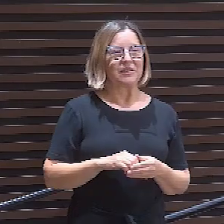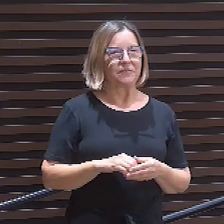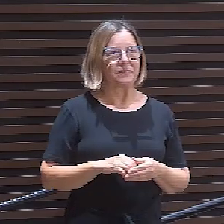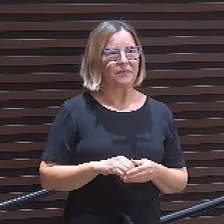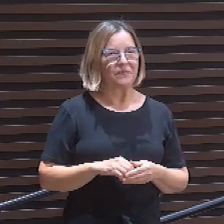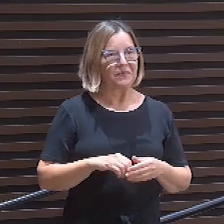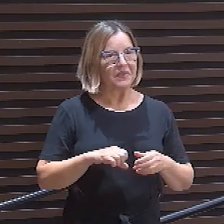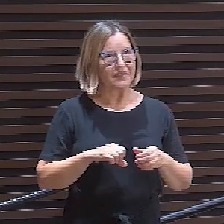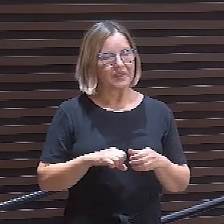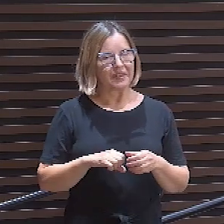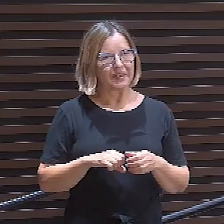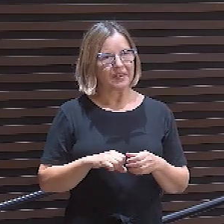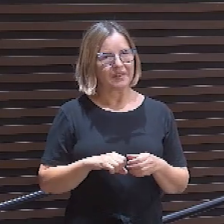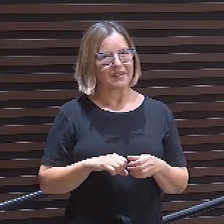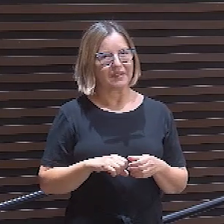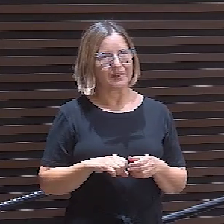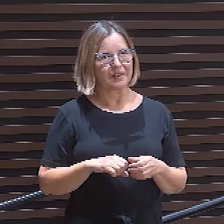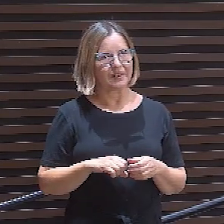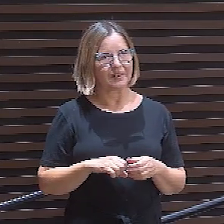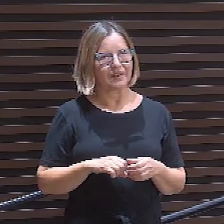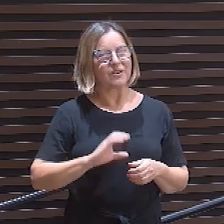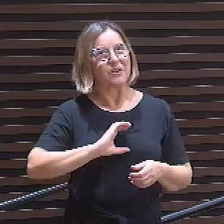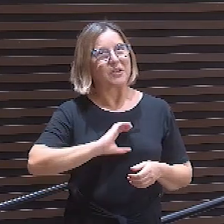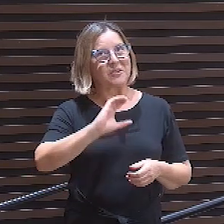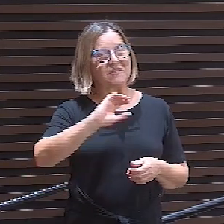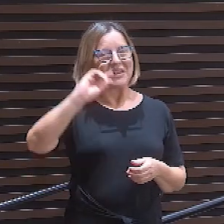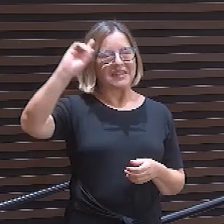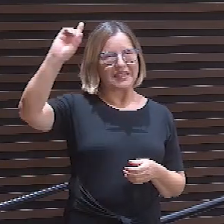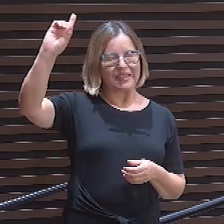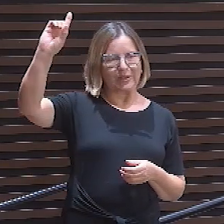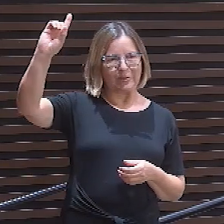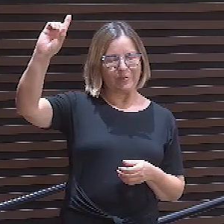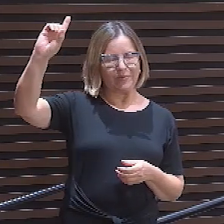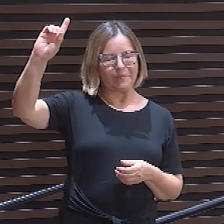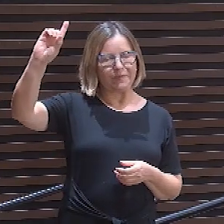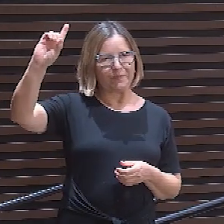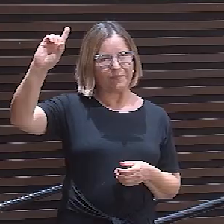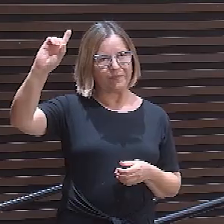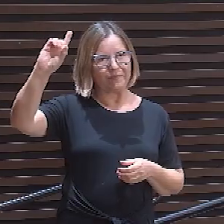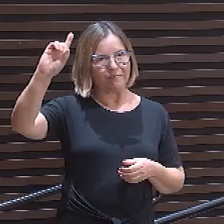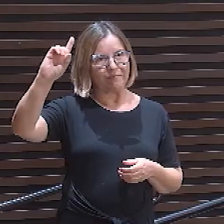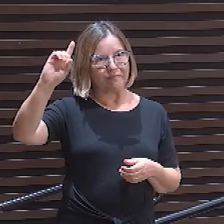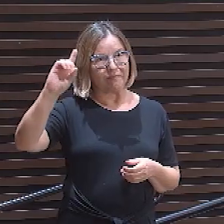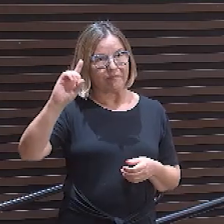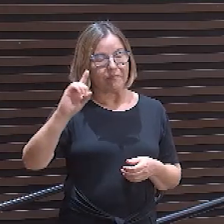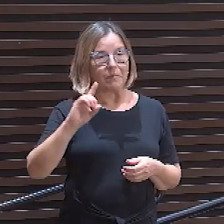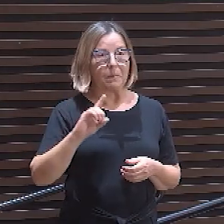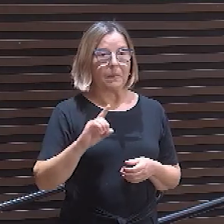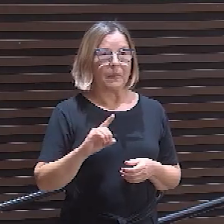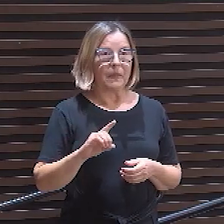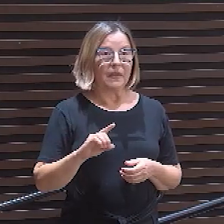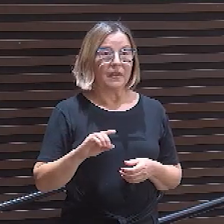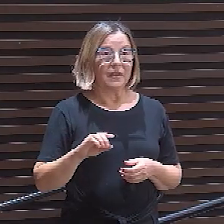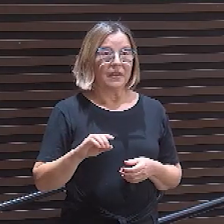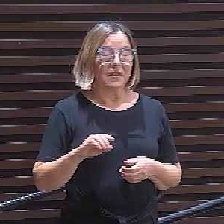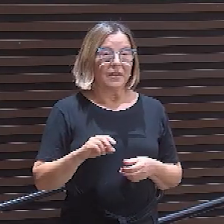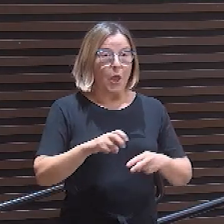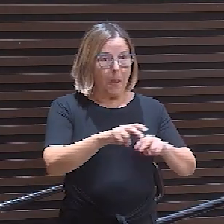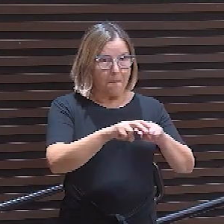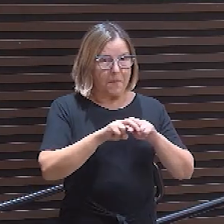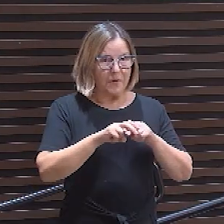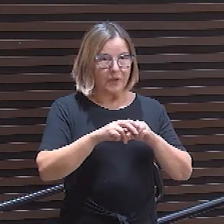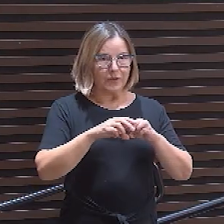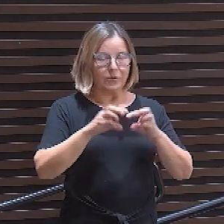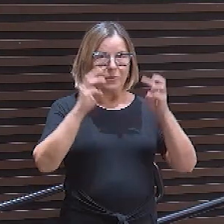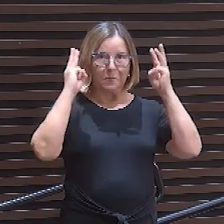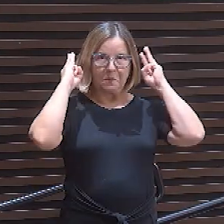sua confiança com Deus. Tanto é que quando ele, já homem feito, recusou.